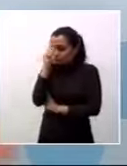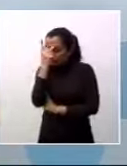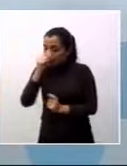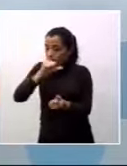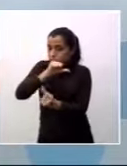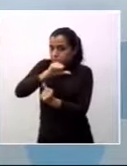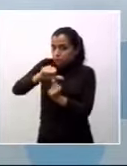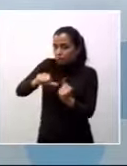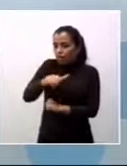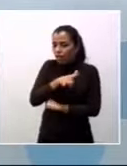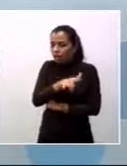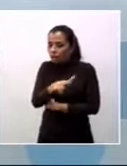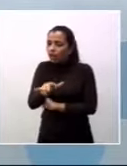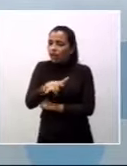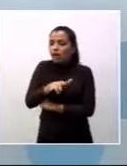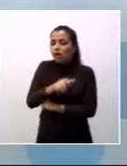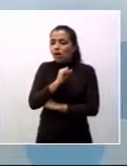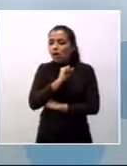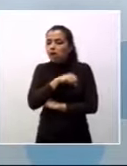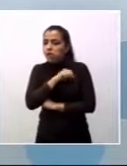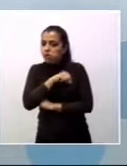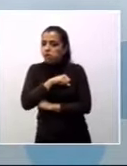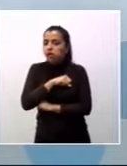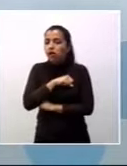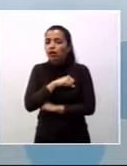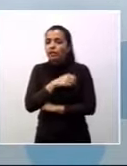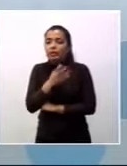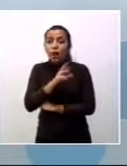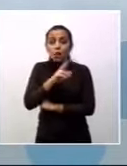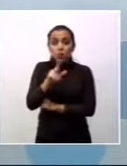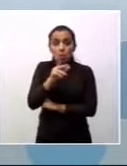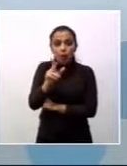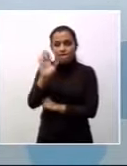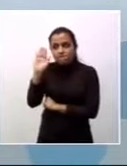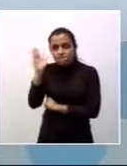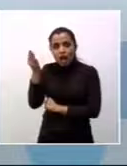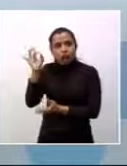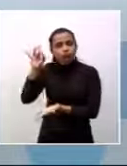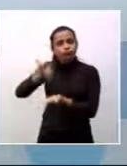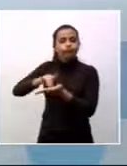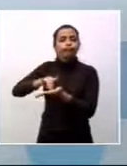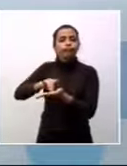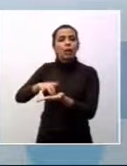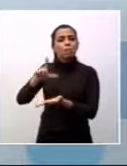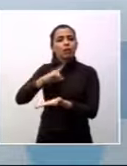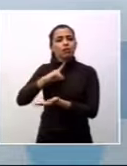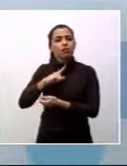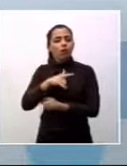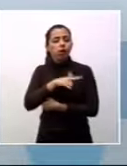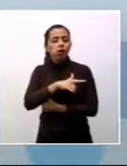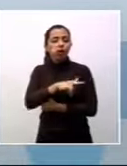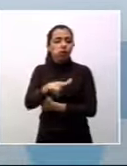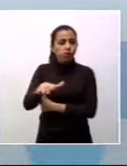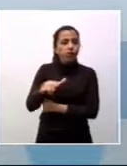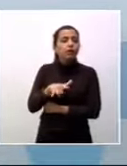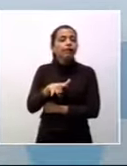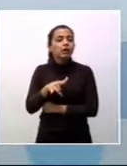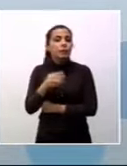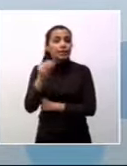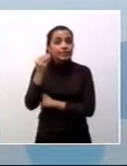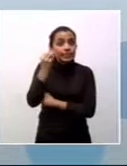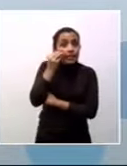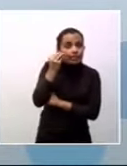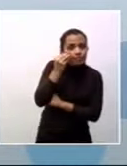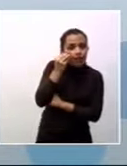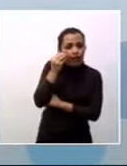mentirosos então elas não são completamente falsas mas existe aliam uma manipulação do meio que faz